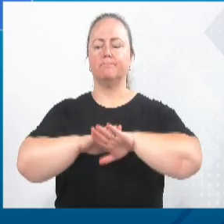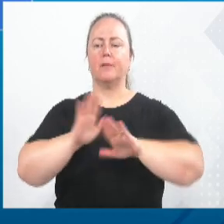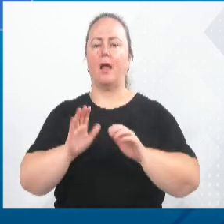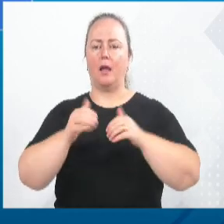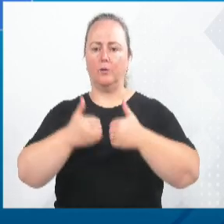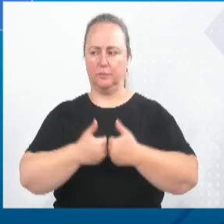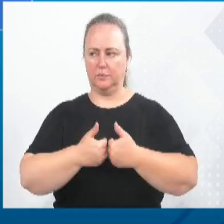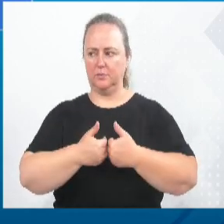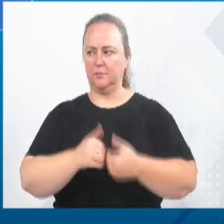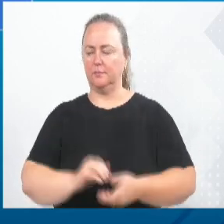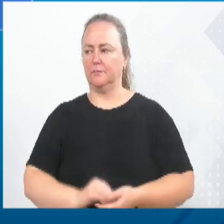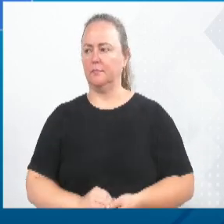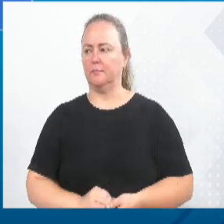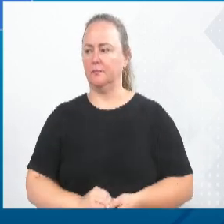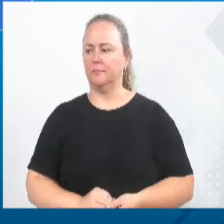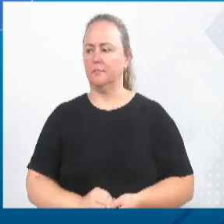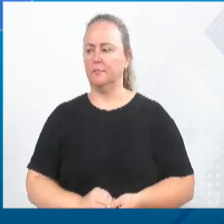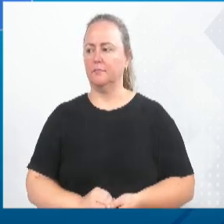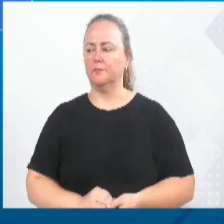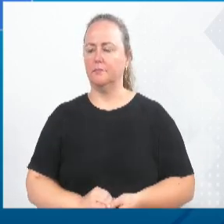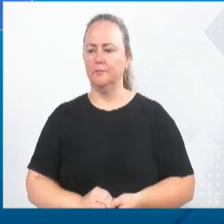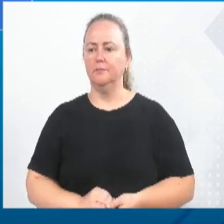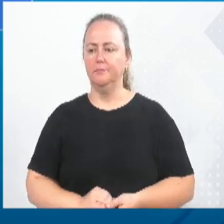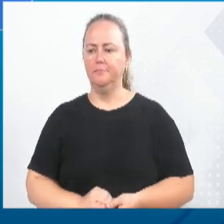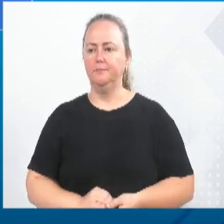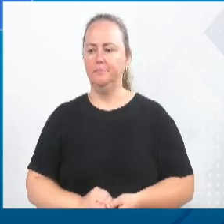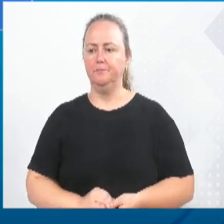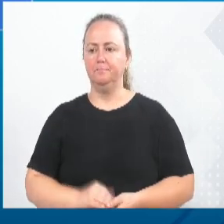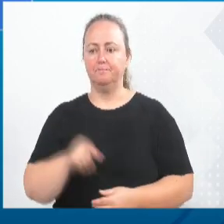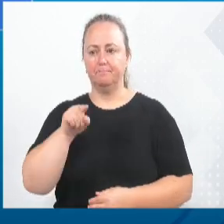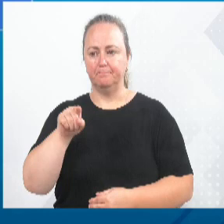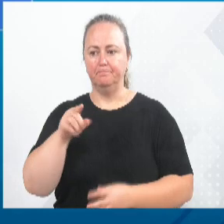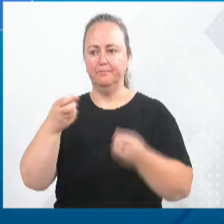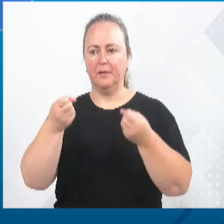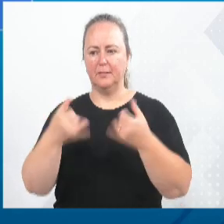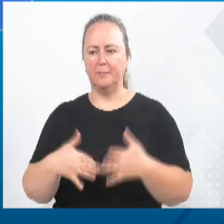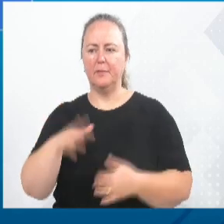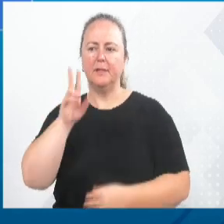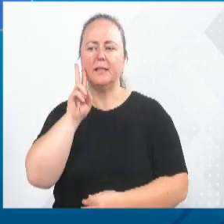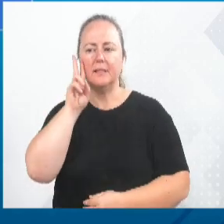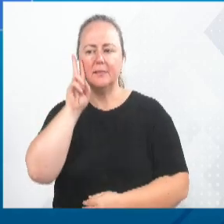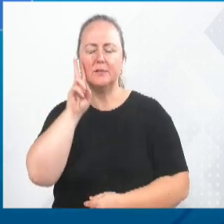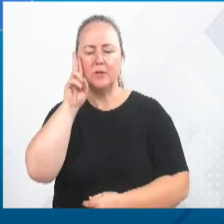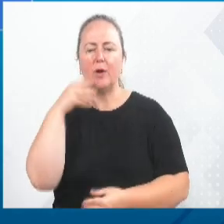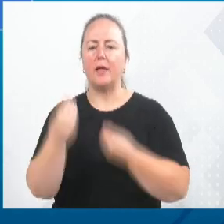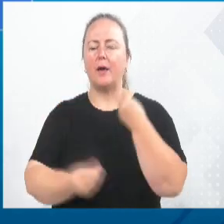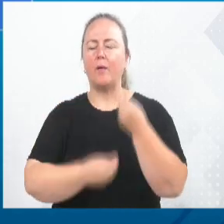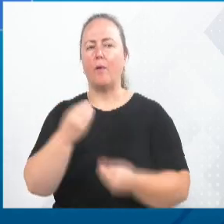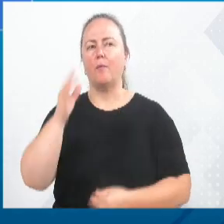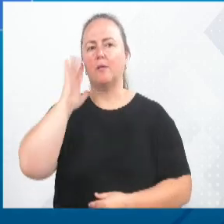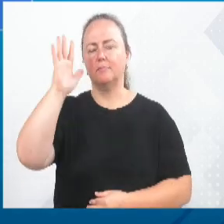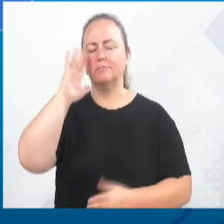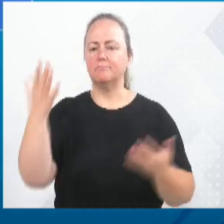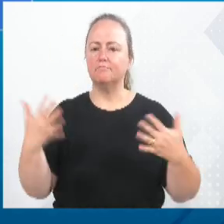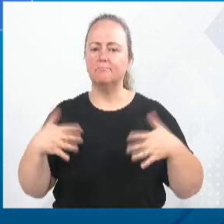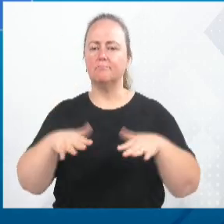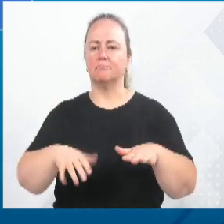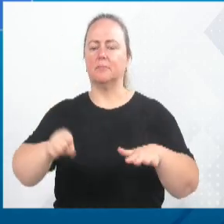aqui o aluno T onde conta a sua história pensando na inclusão e